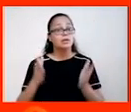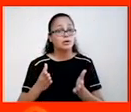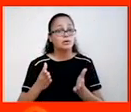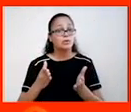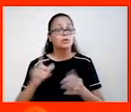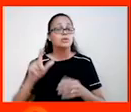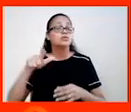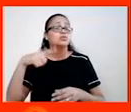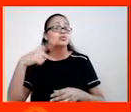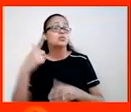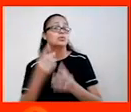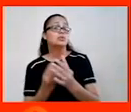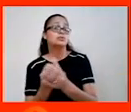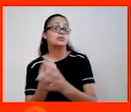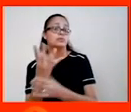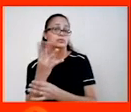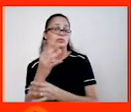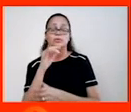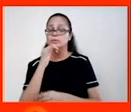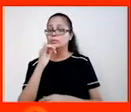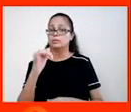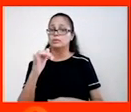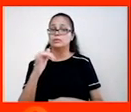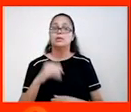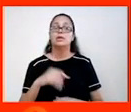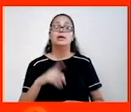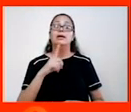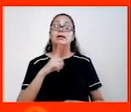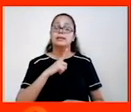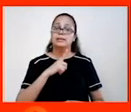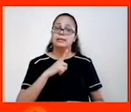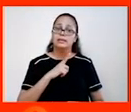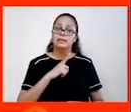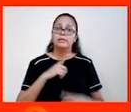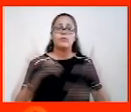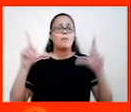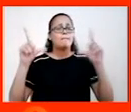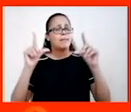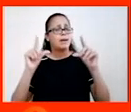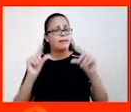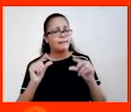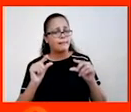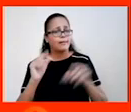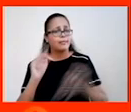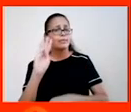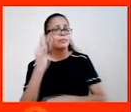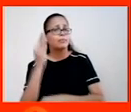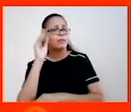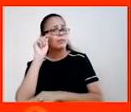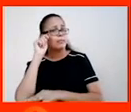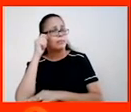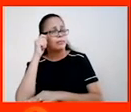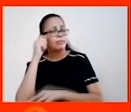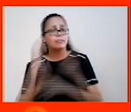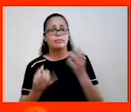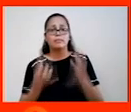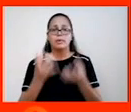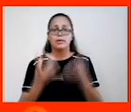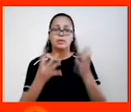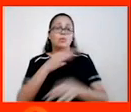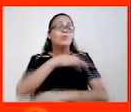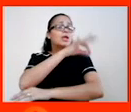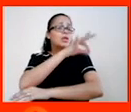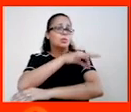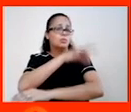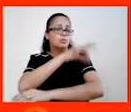falar de outras fontes, certo? Houve então uma queda do preço do carvão e do petróleo, então